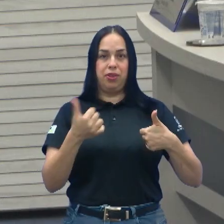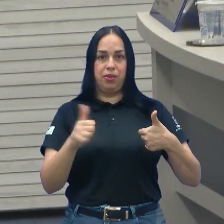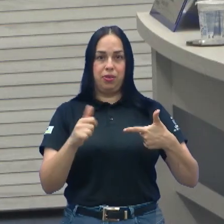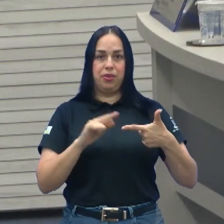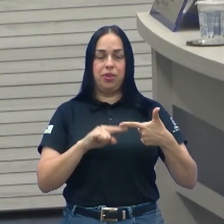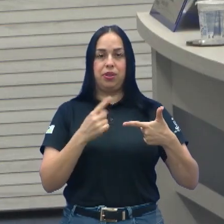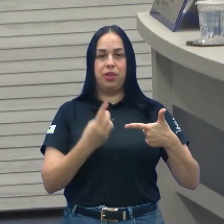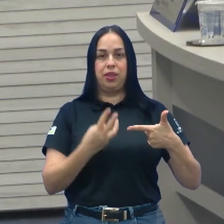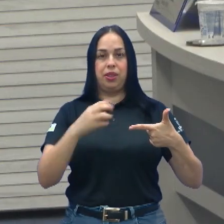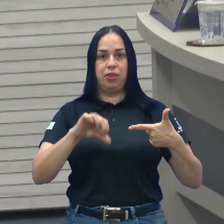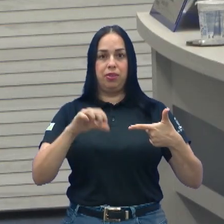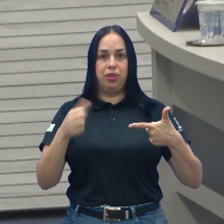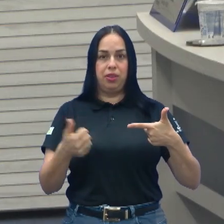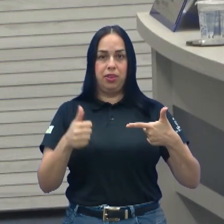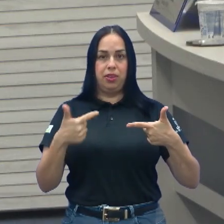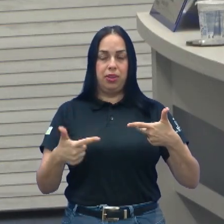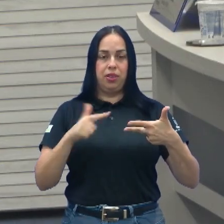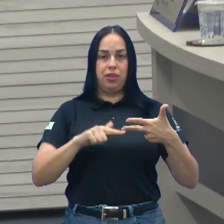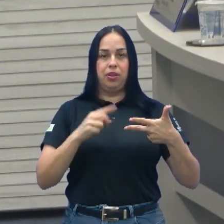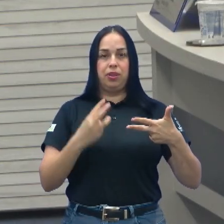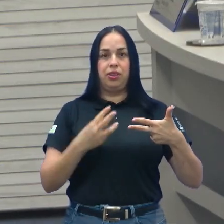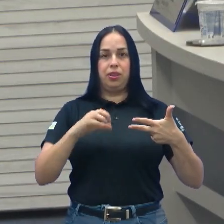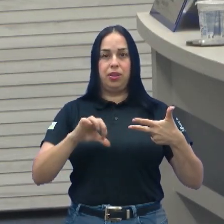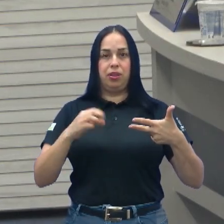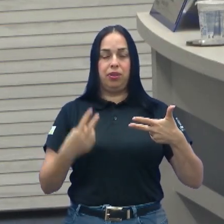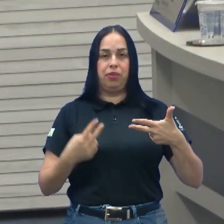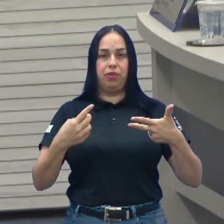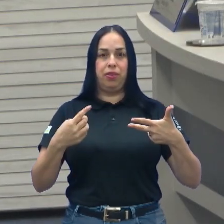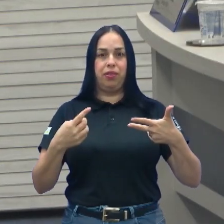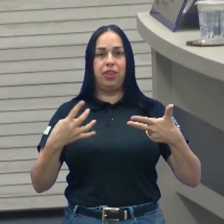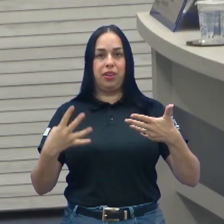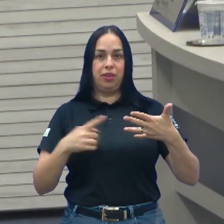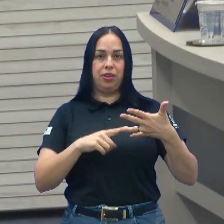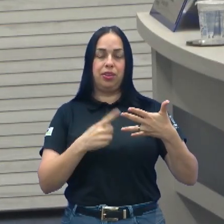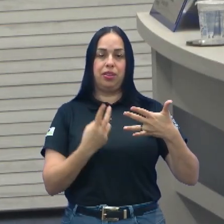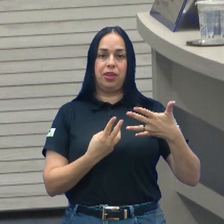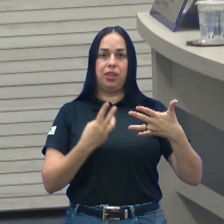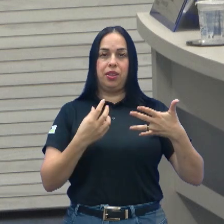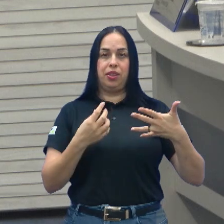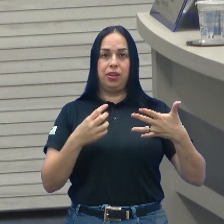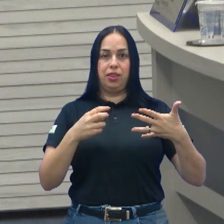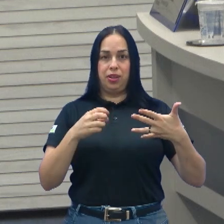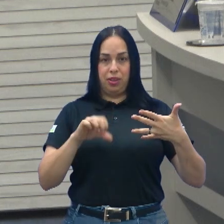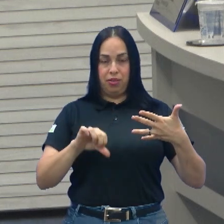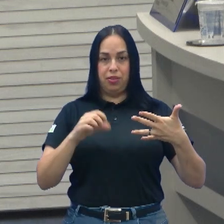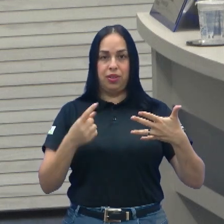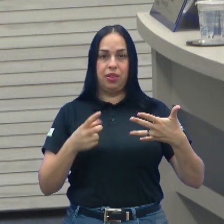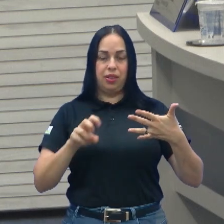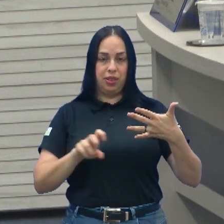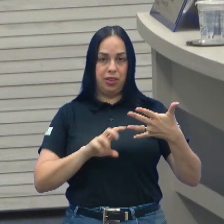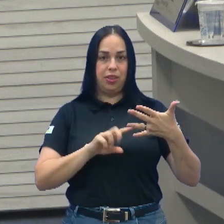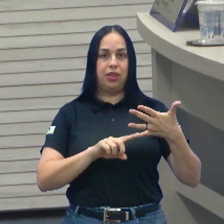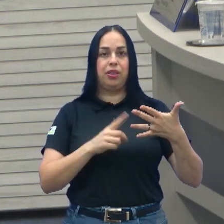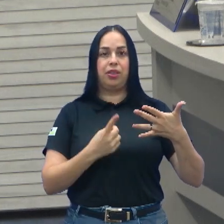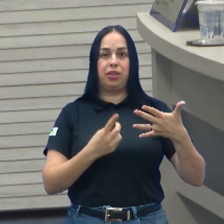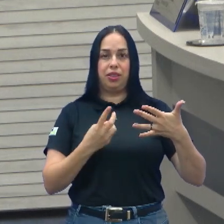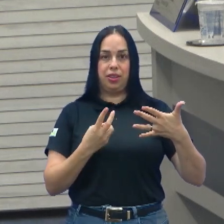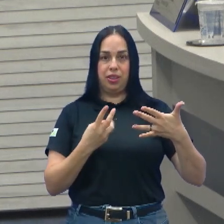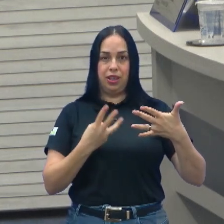3912, 3913, 3914, 3915, 3916, 3920